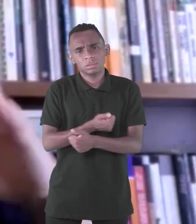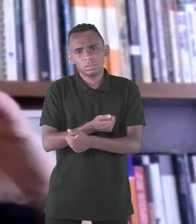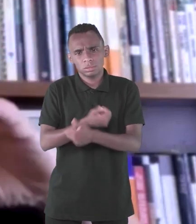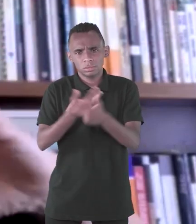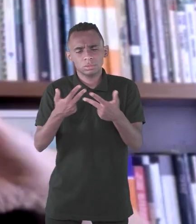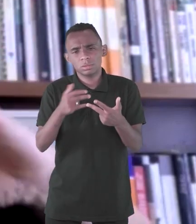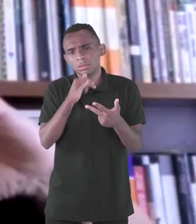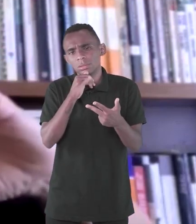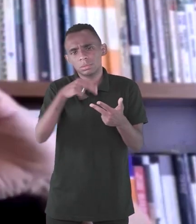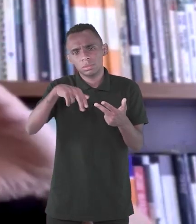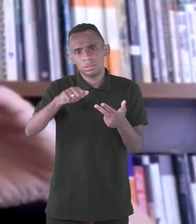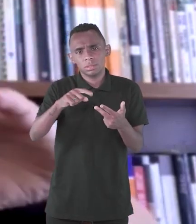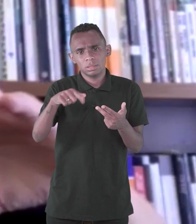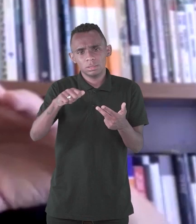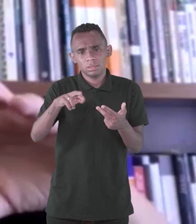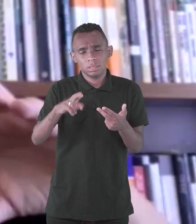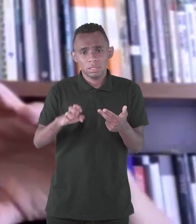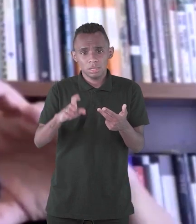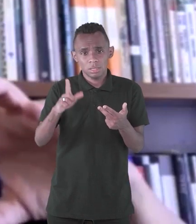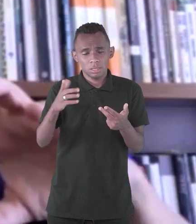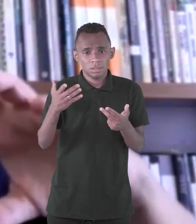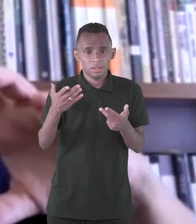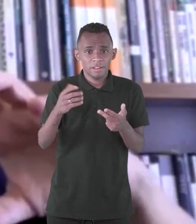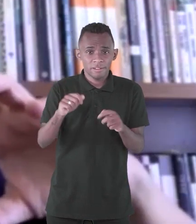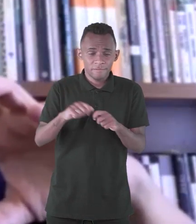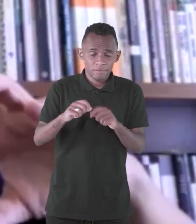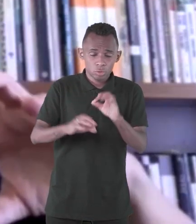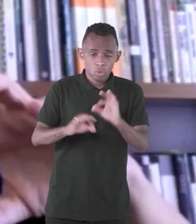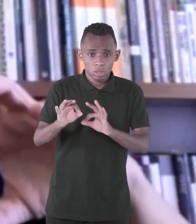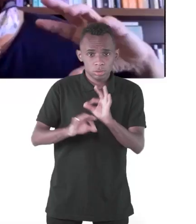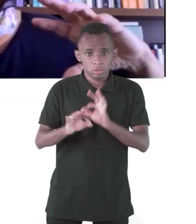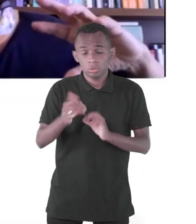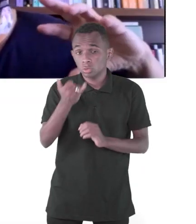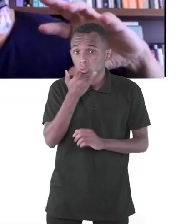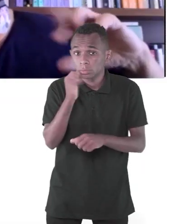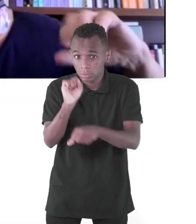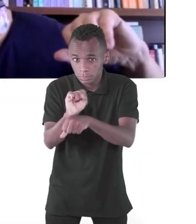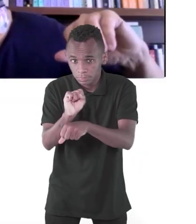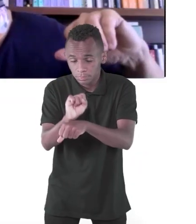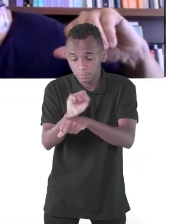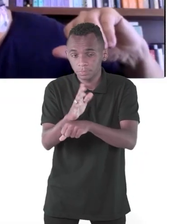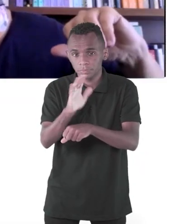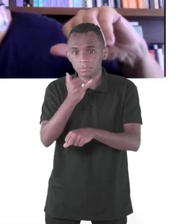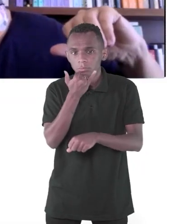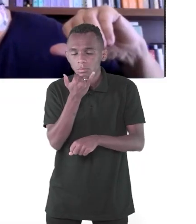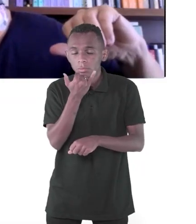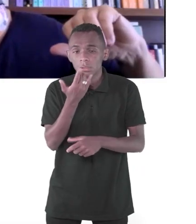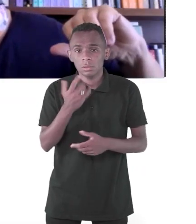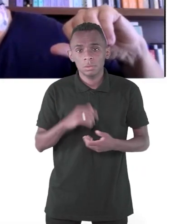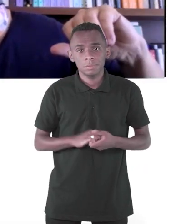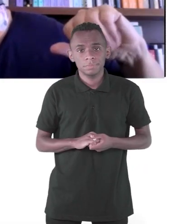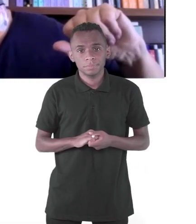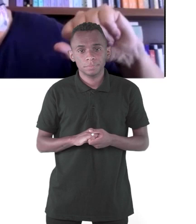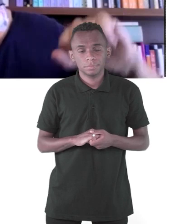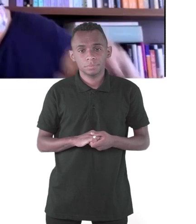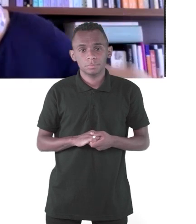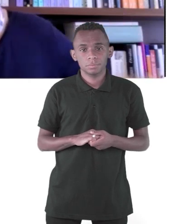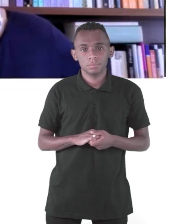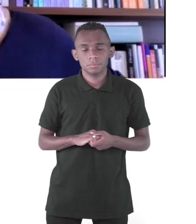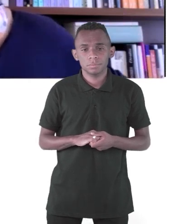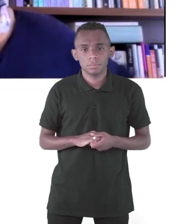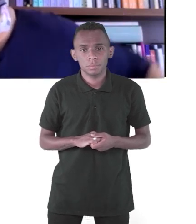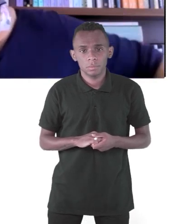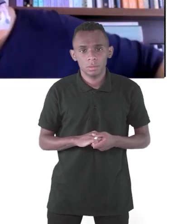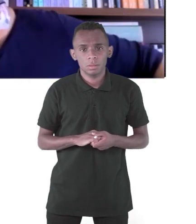essa coisa que o Ernesto Nazaré fez, né? De trazer o batuque das ruas. Desculpe te interromper, mas... desculpa. A coisa